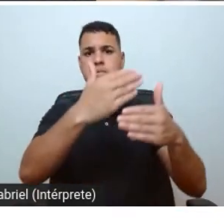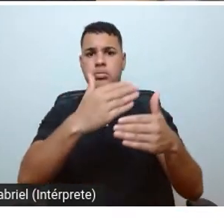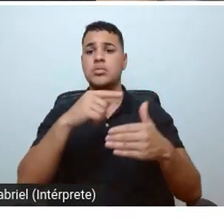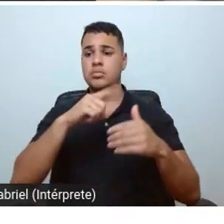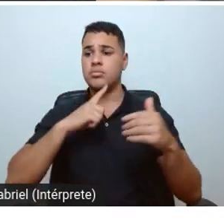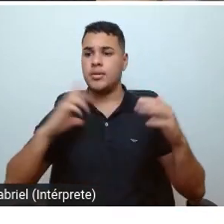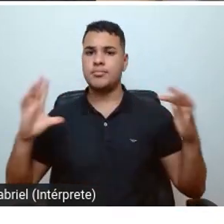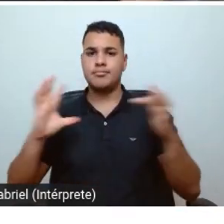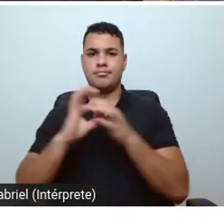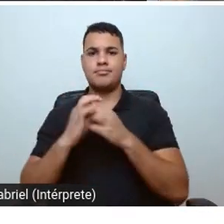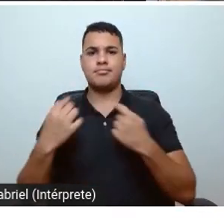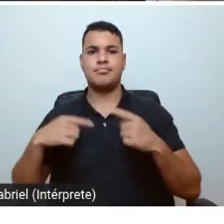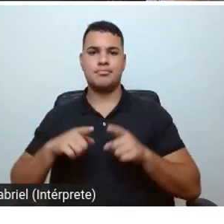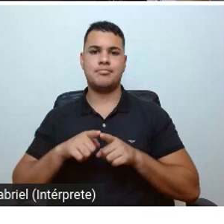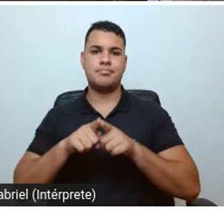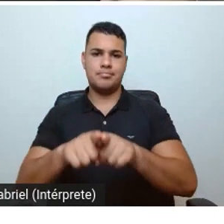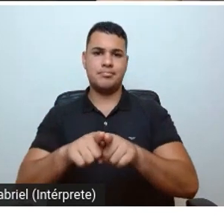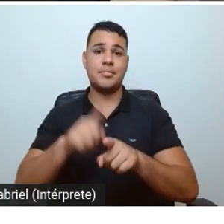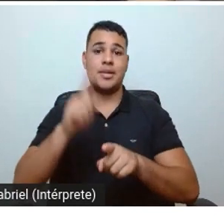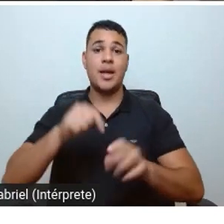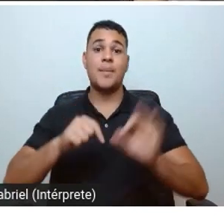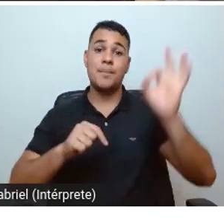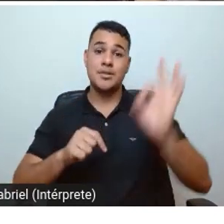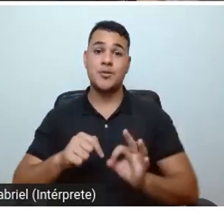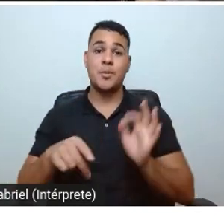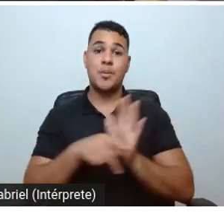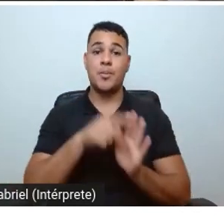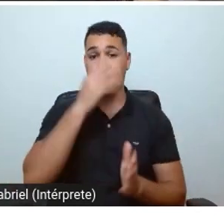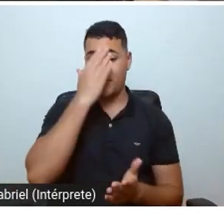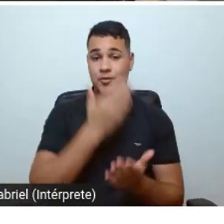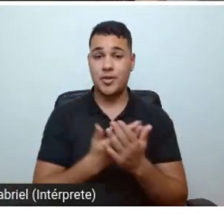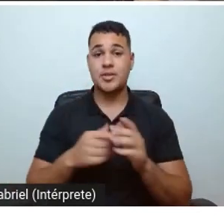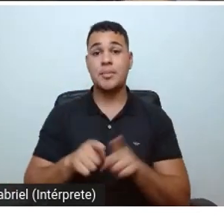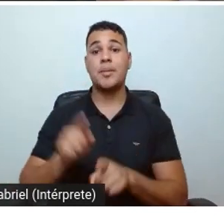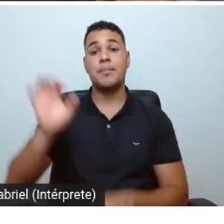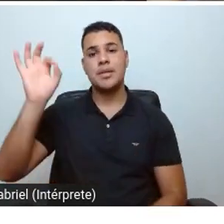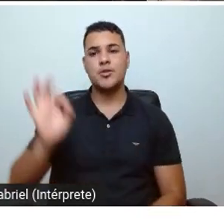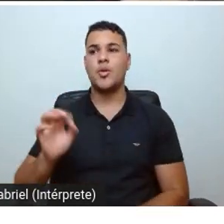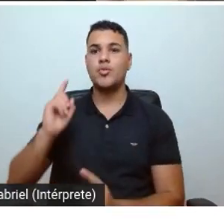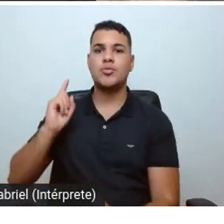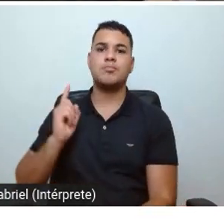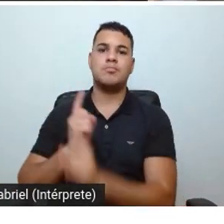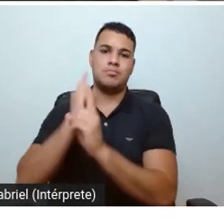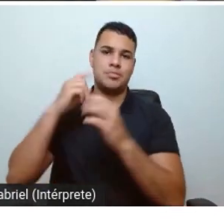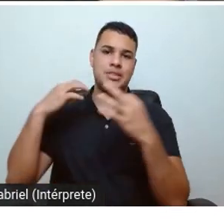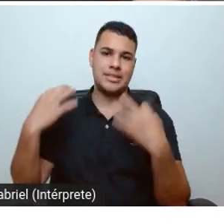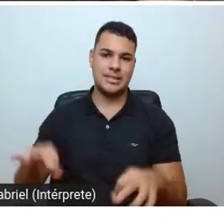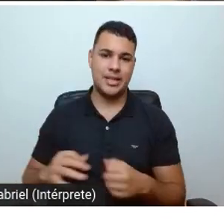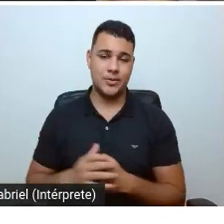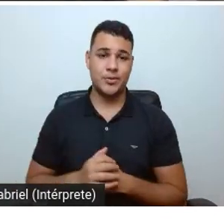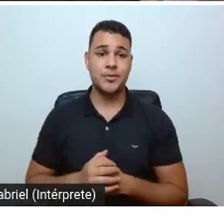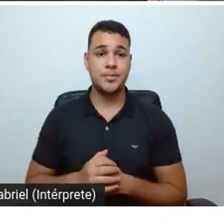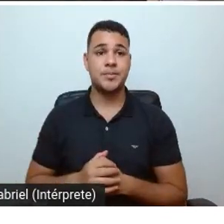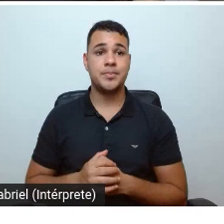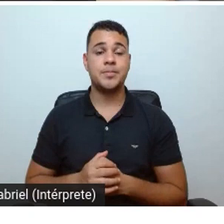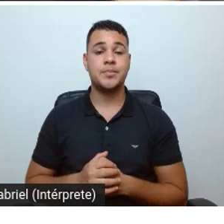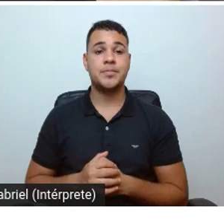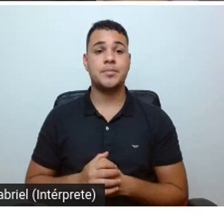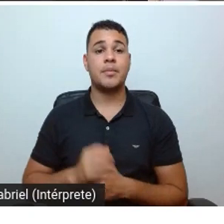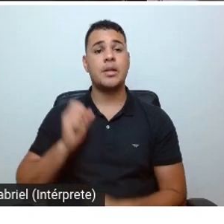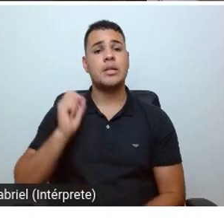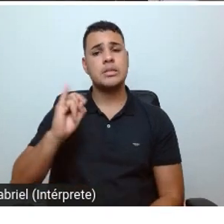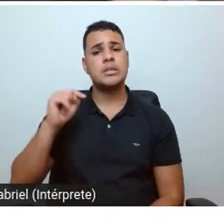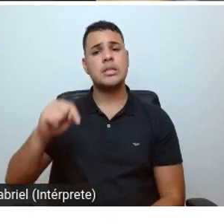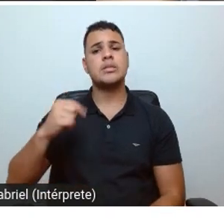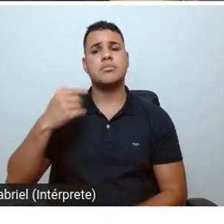correlação muito alta entre o percentual de confiança e o percentual de assertividade. Se ele ainda estiver, né, for um treinamento